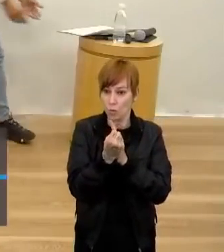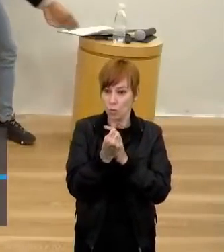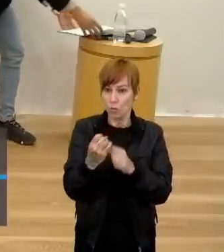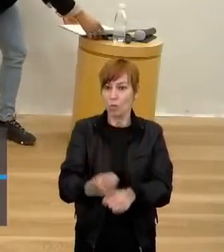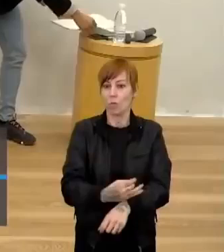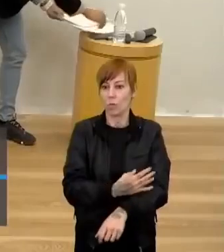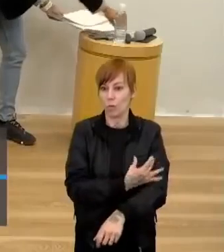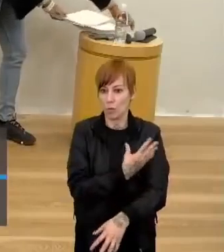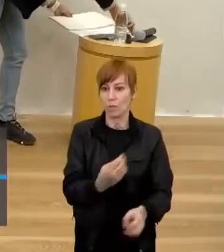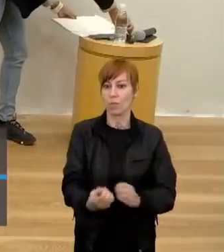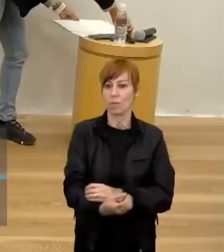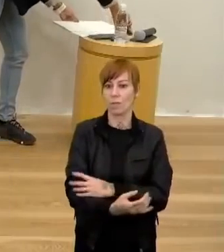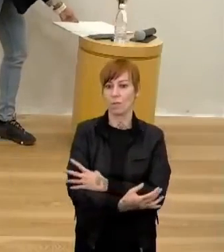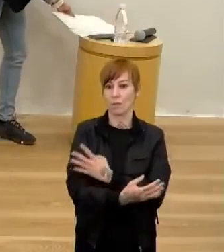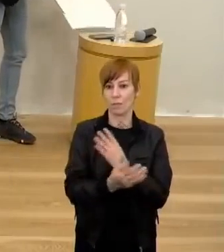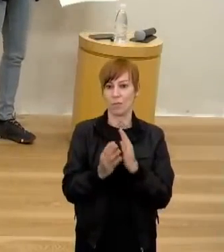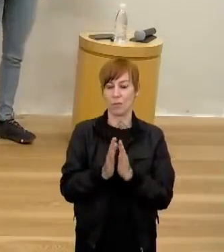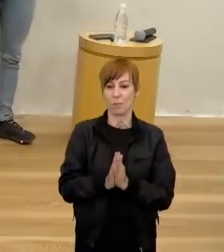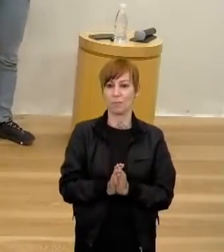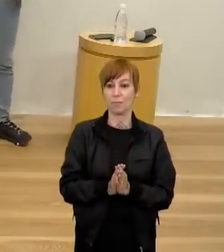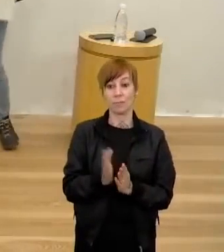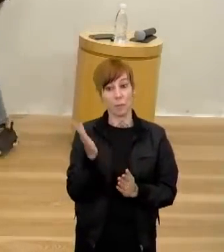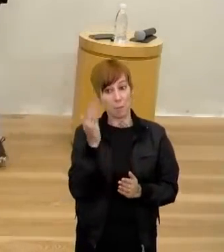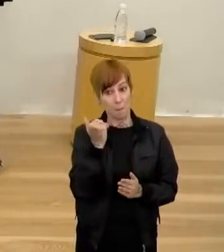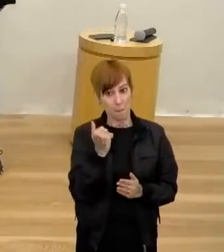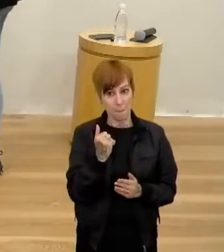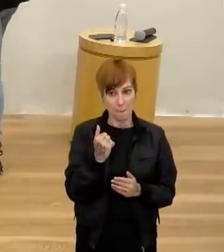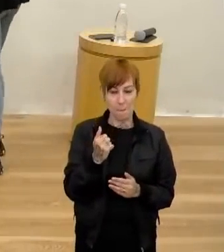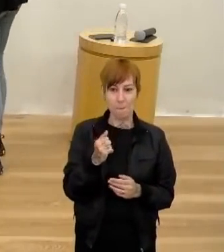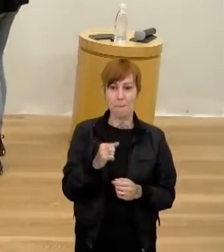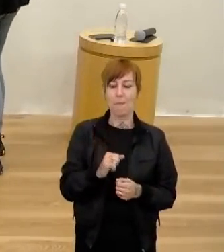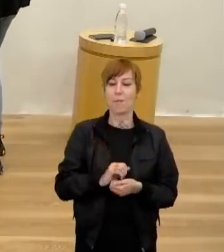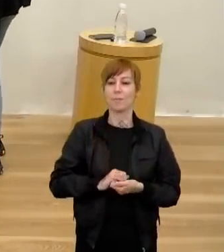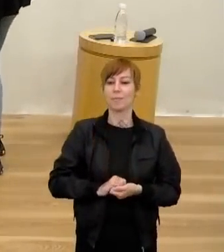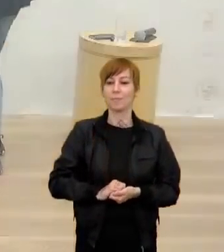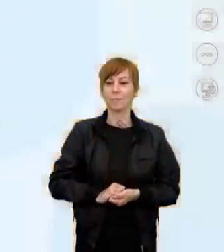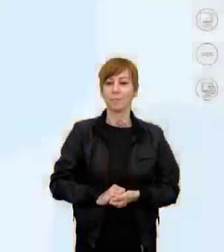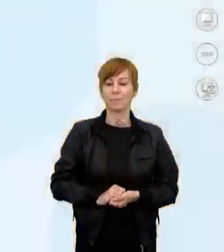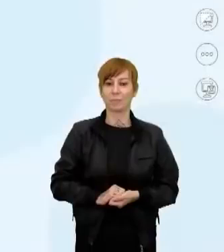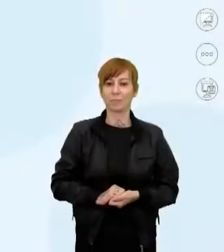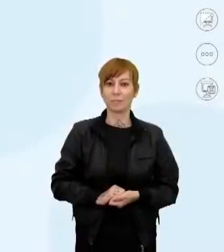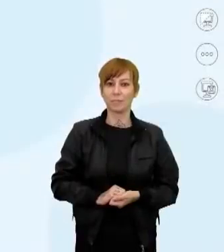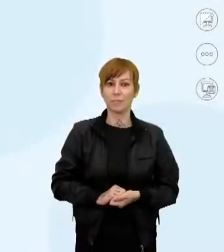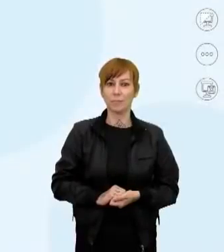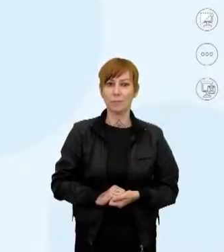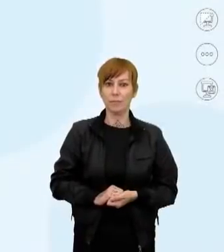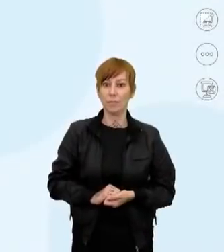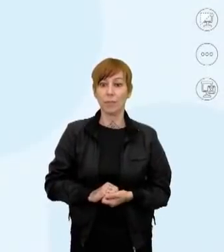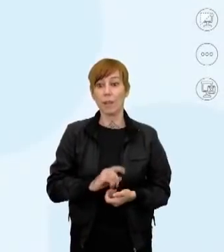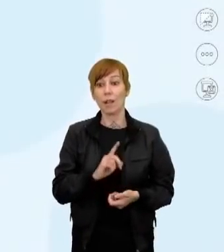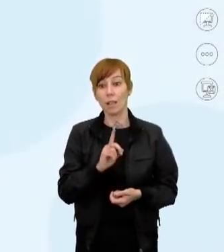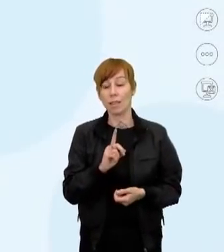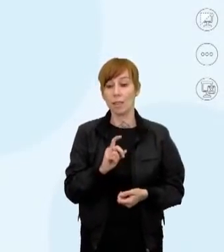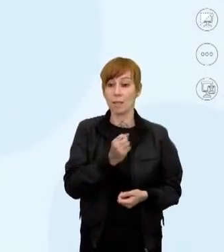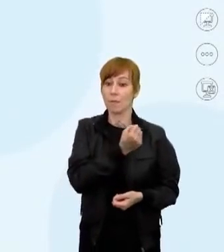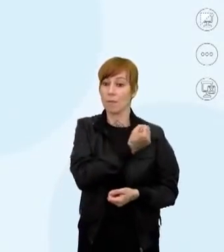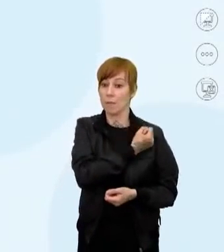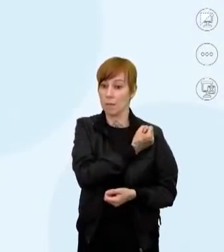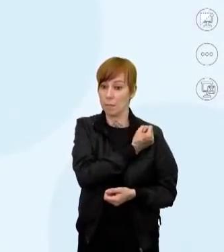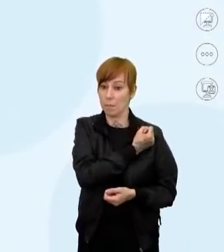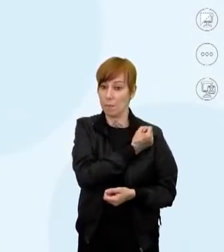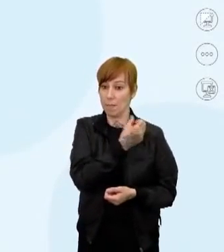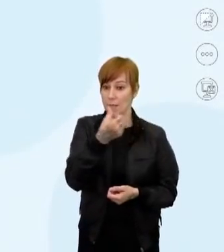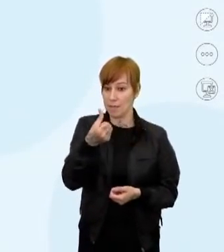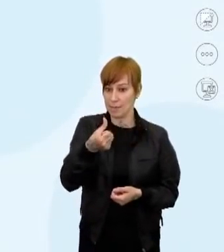Bora fazer a atividade então. Vamos ver então o que eu trouxe para vocês aqui, olho na telinha. Lá na página 67, nós vamos